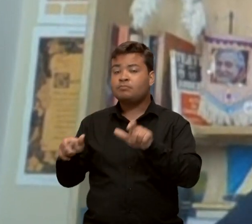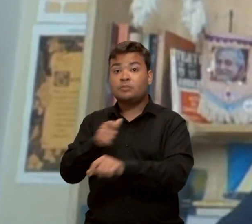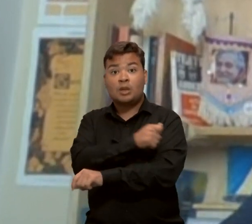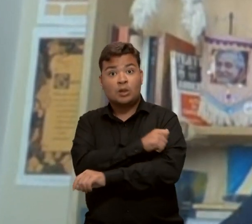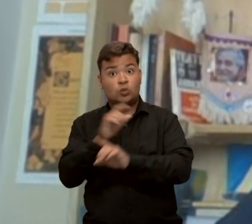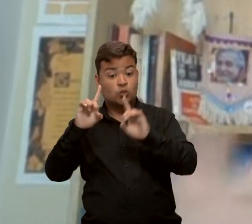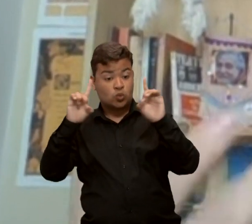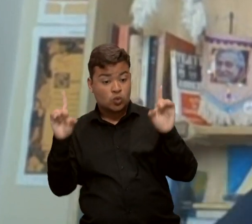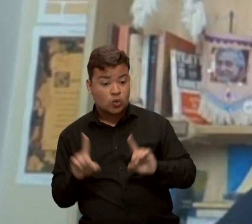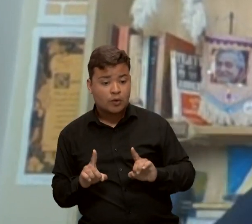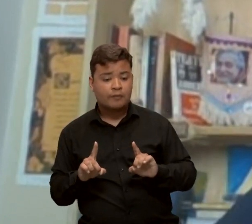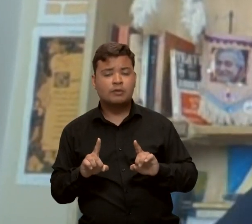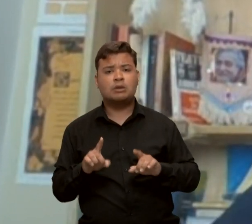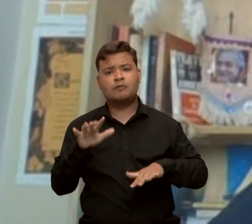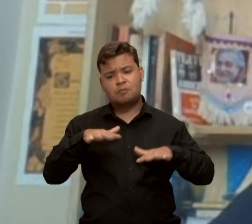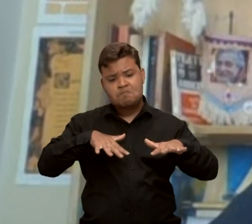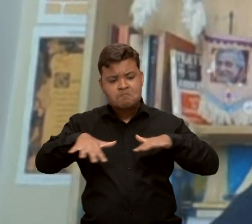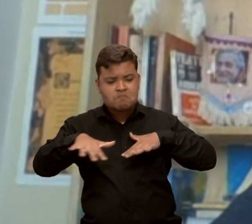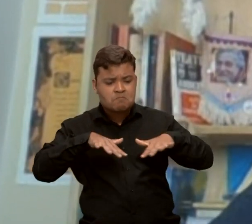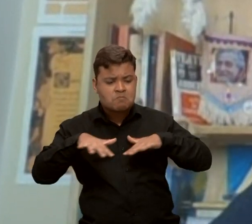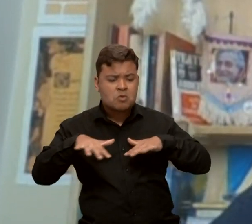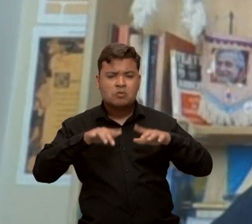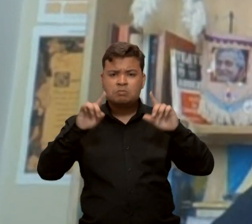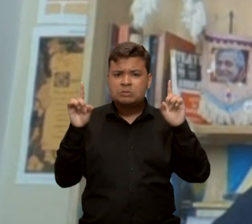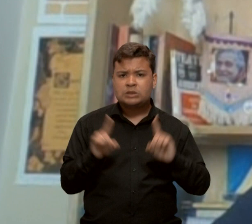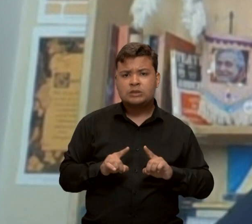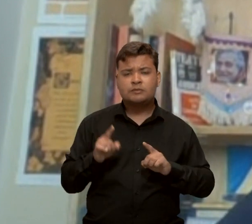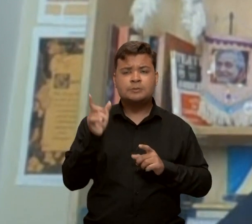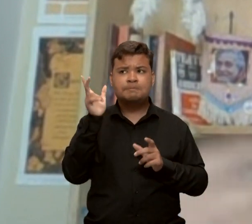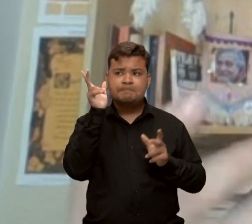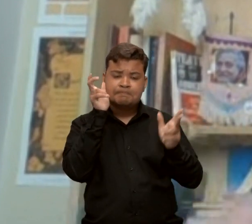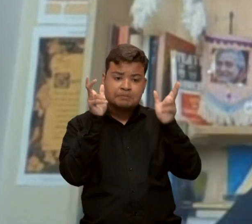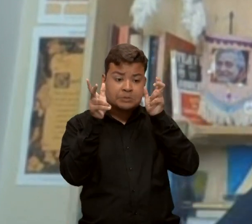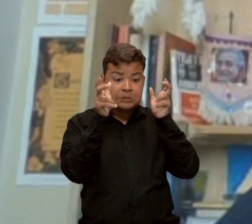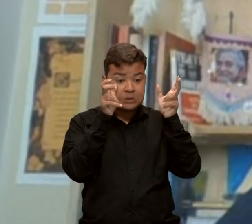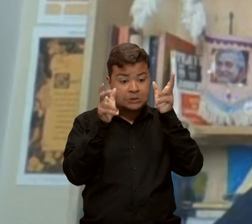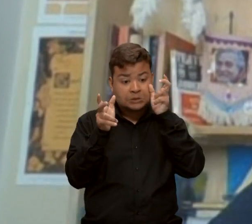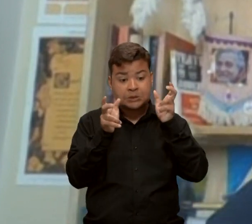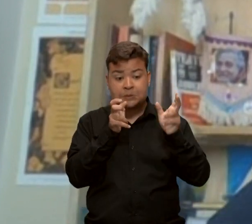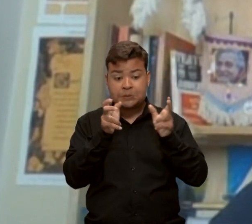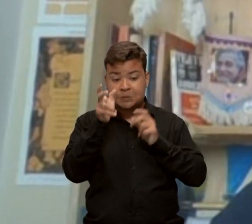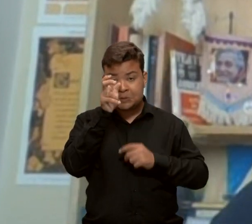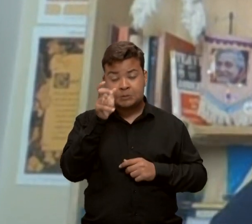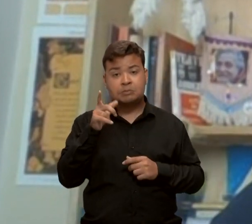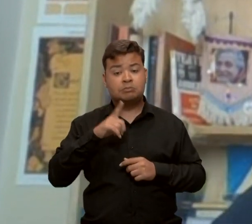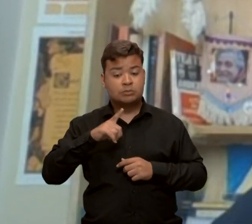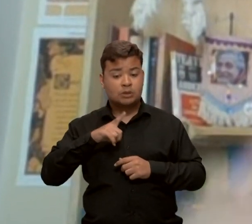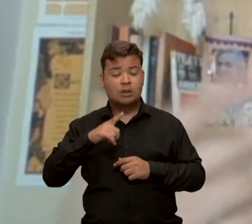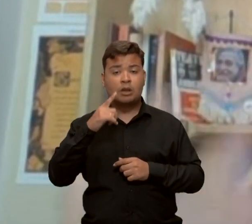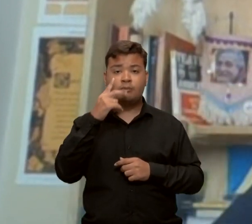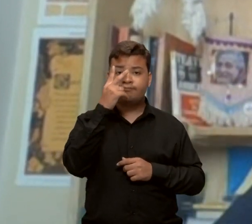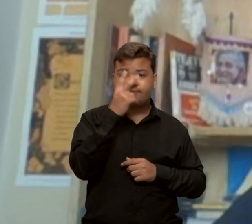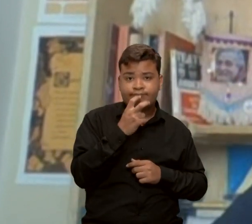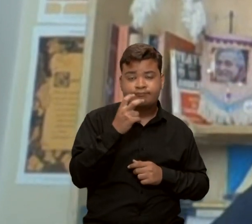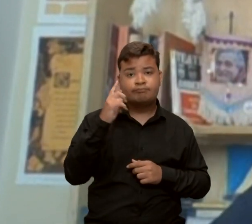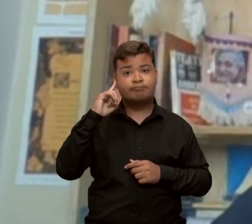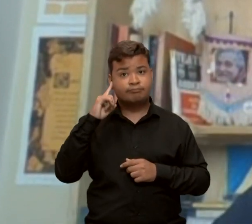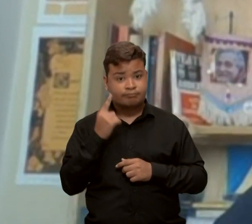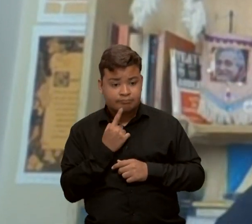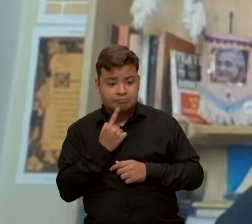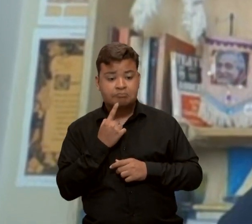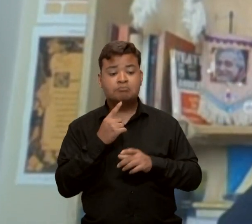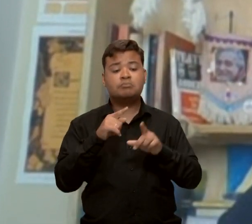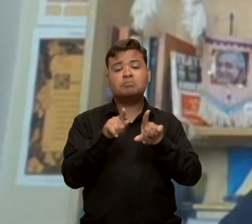deficiência, sejam elas motoras, sensoriais, né, que são as auditivas, visuais, sejam deficiências